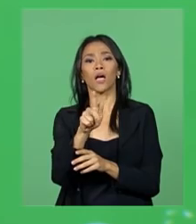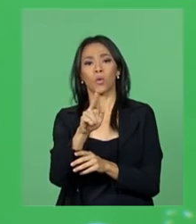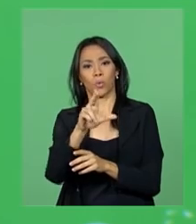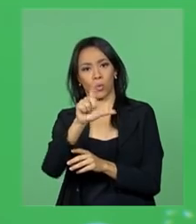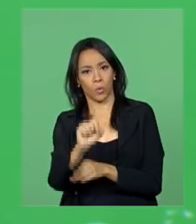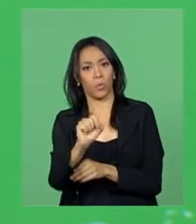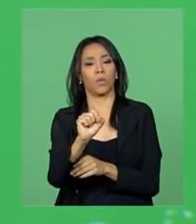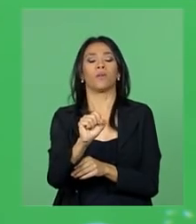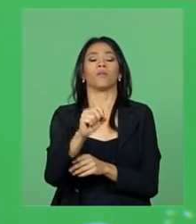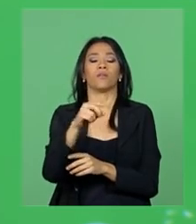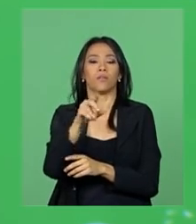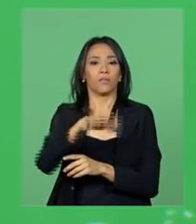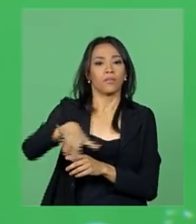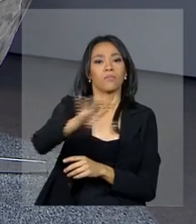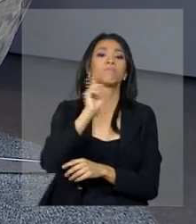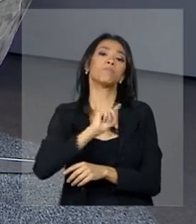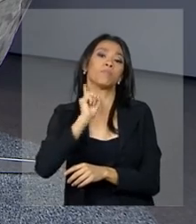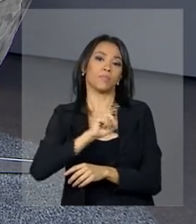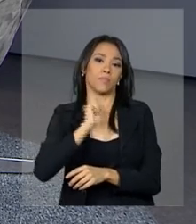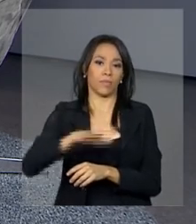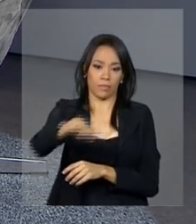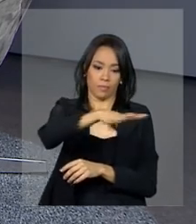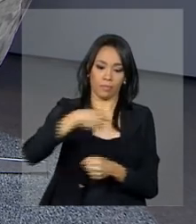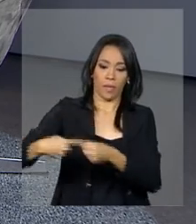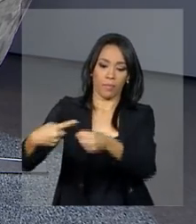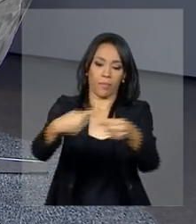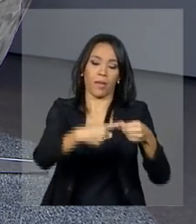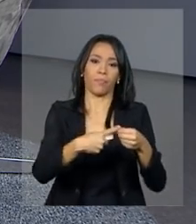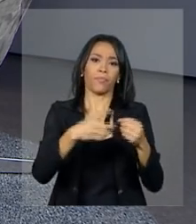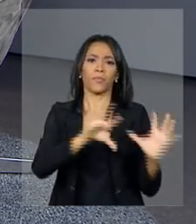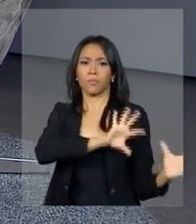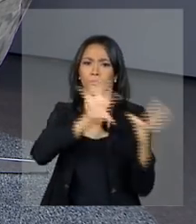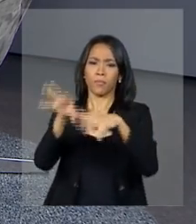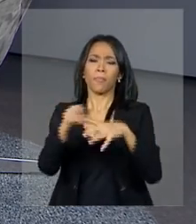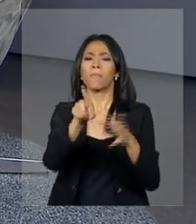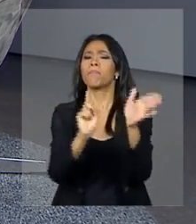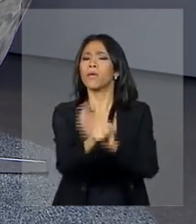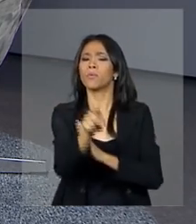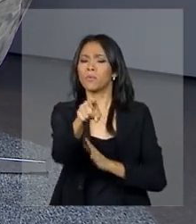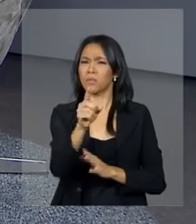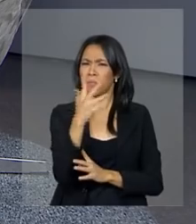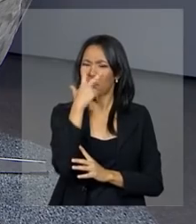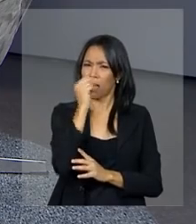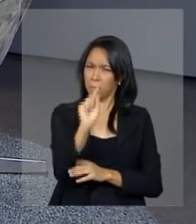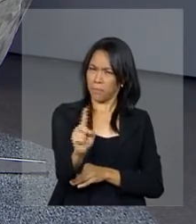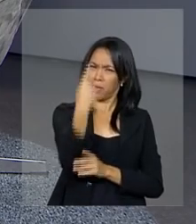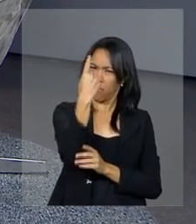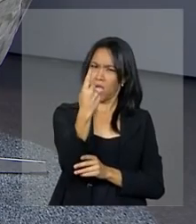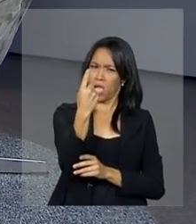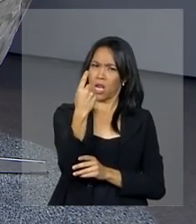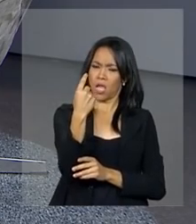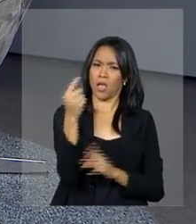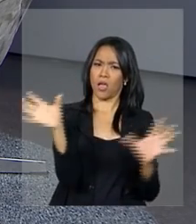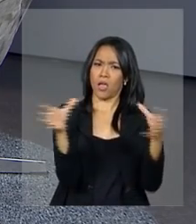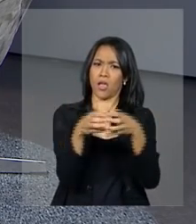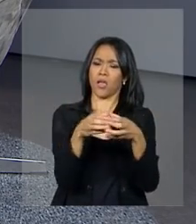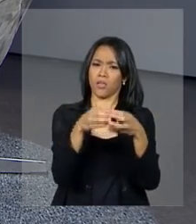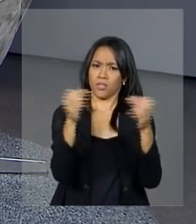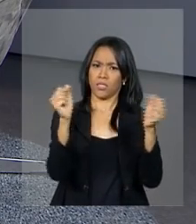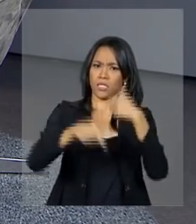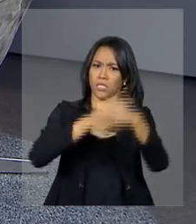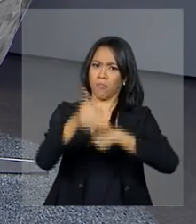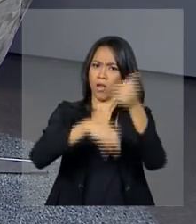representados no Haiti esse ano. Pelo tempo que o Exército Brasileiro está no Haiti, muita gente acha que é a primeira força de paz que o Brasil participa, né? Mas já